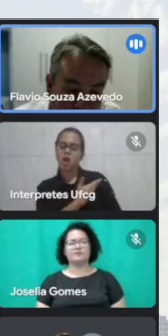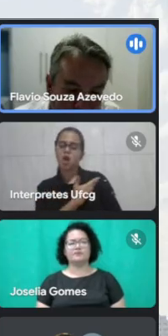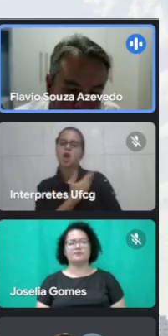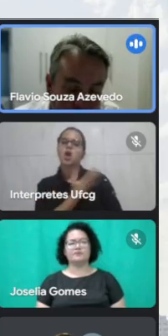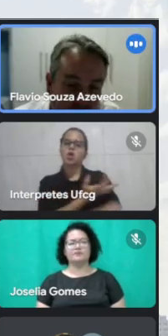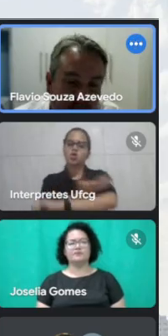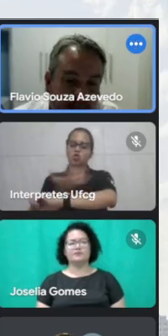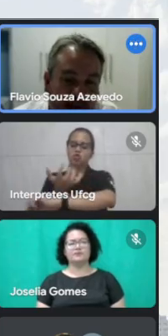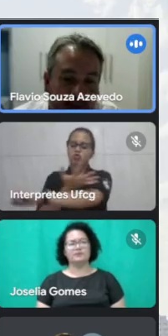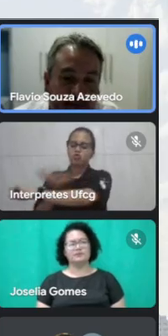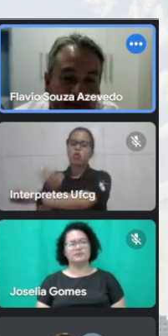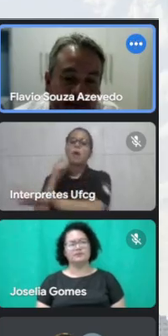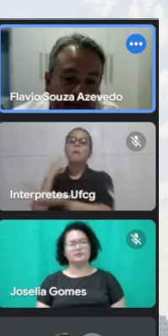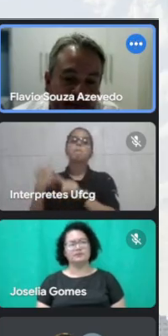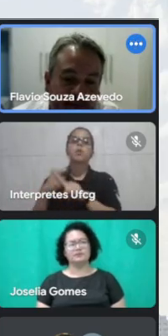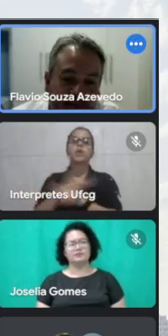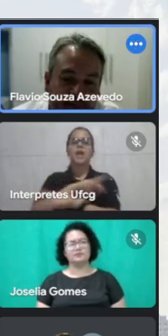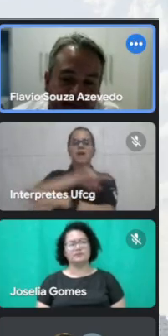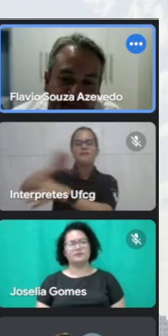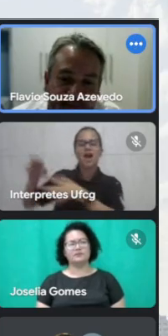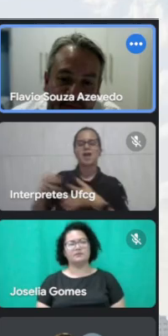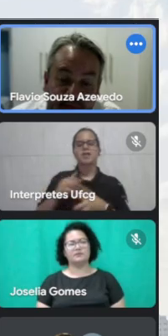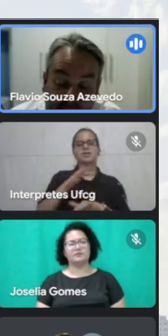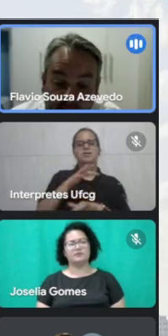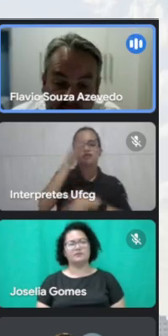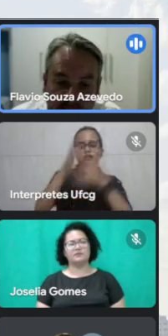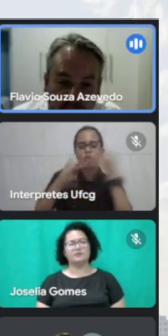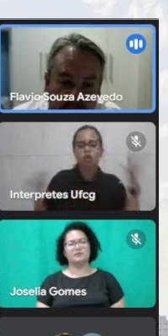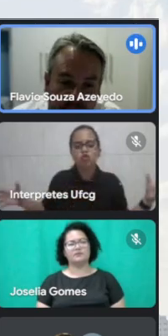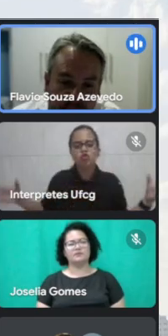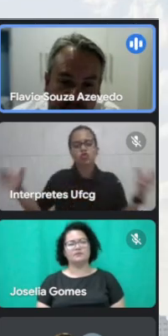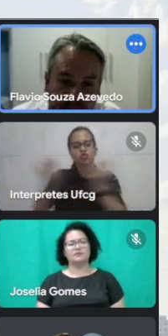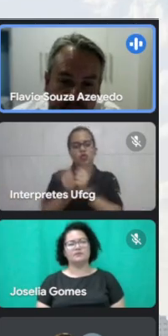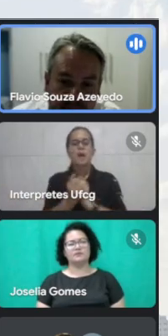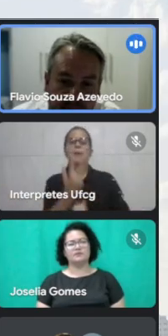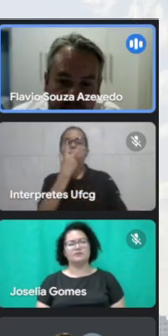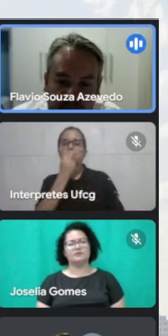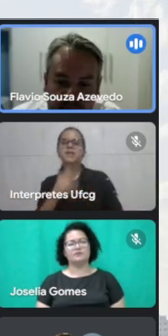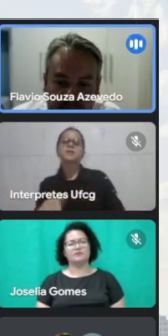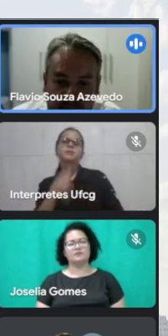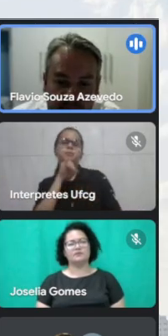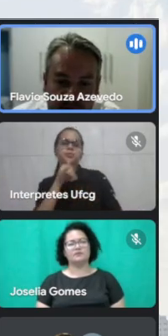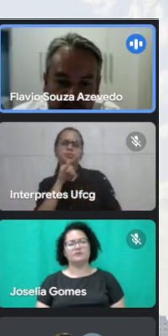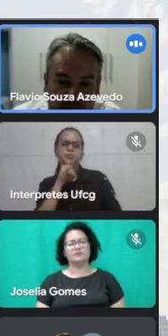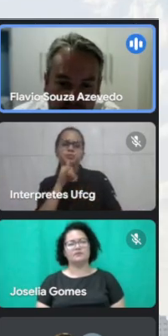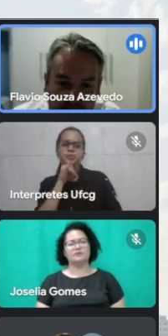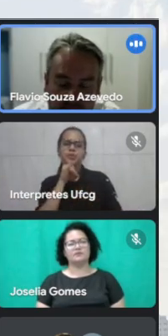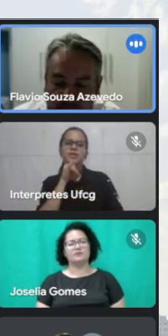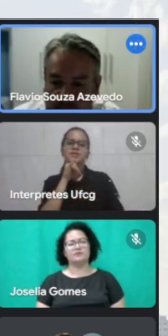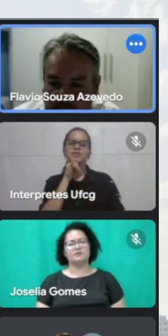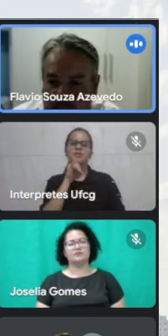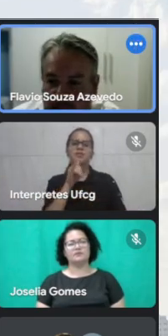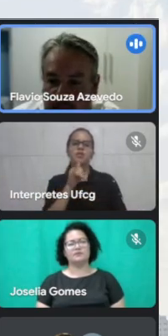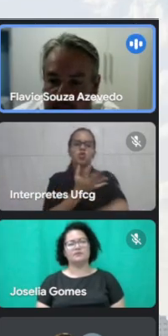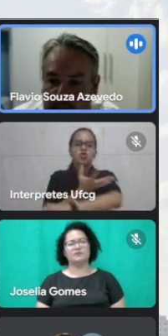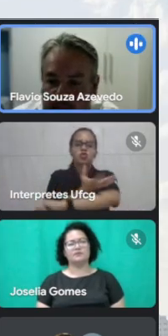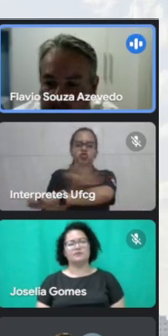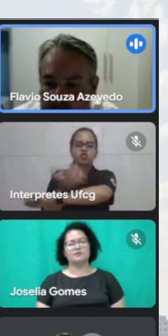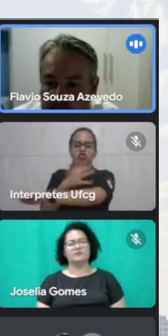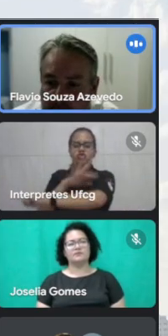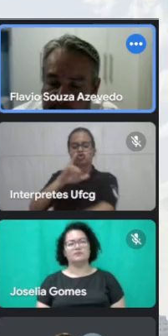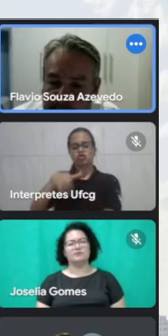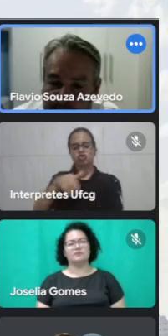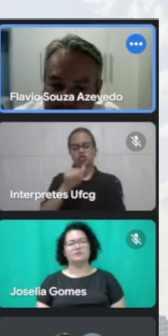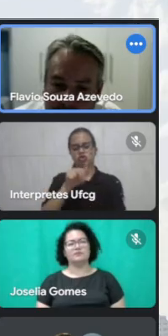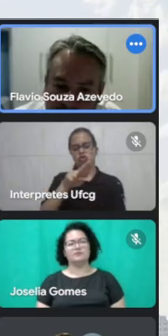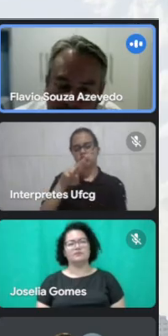macrófilas emergentes. Né. Se assemelha muito com, por exemplo, o pessoal fala, né, de jardins flutuantes. Tem isso aí